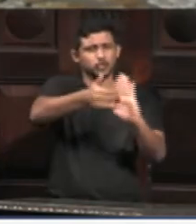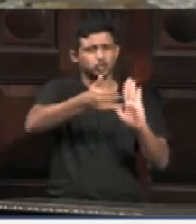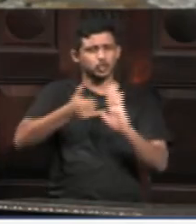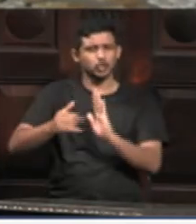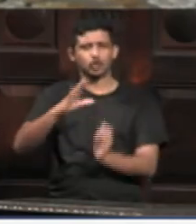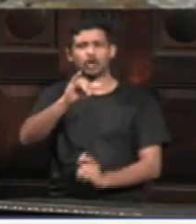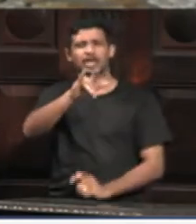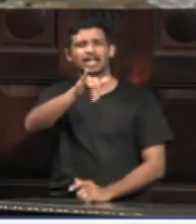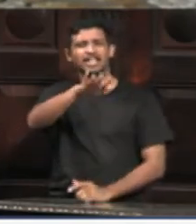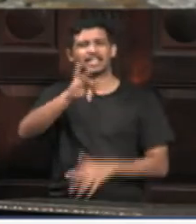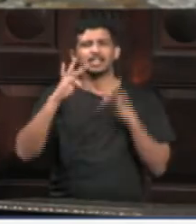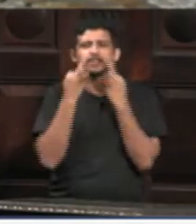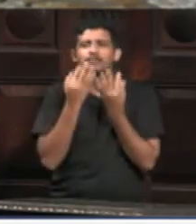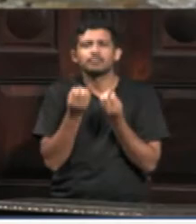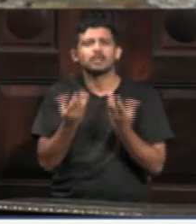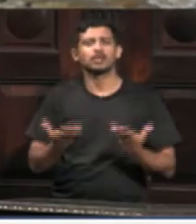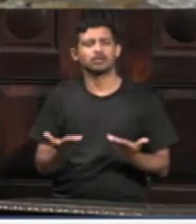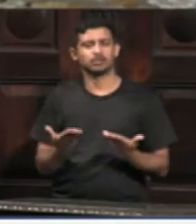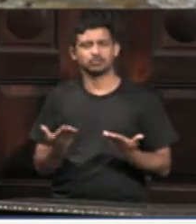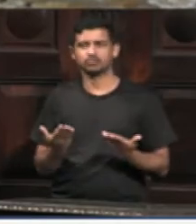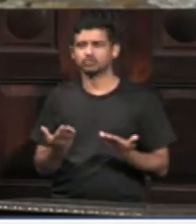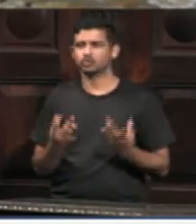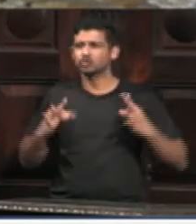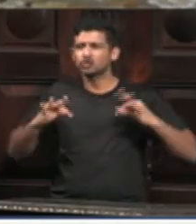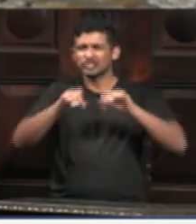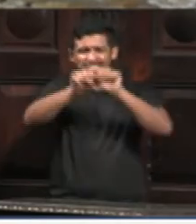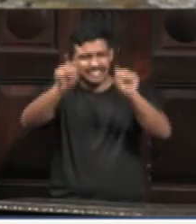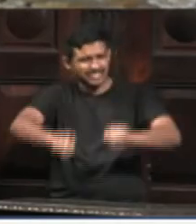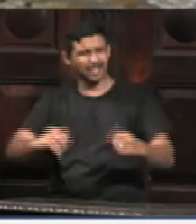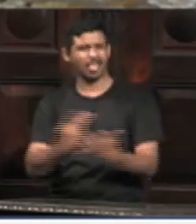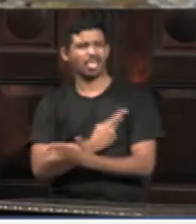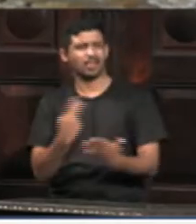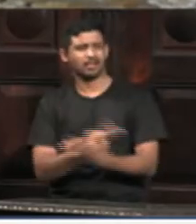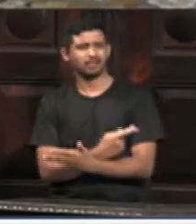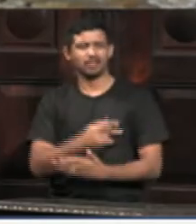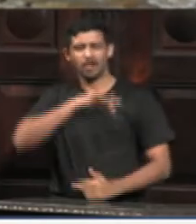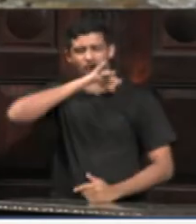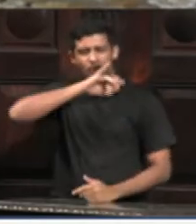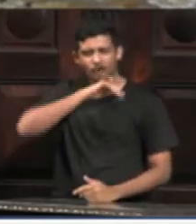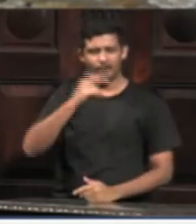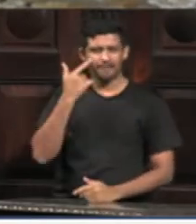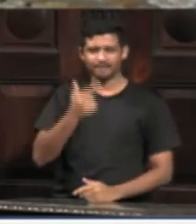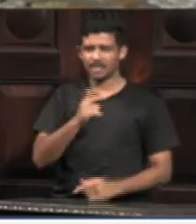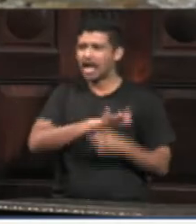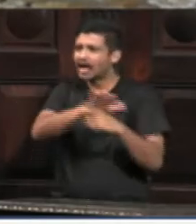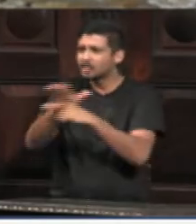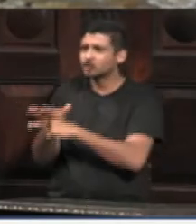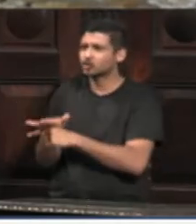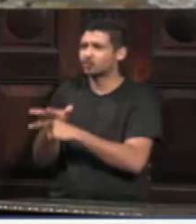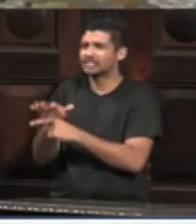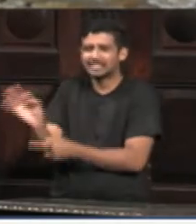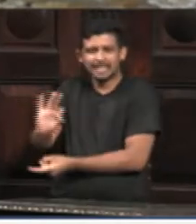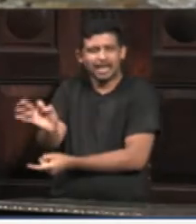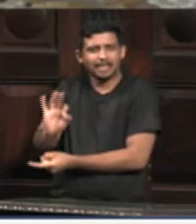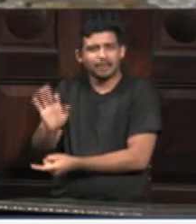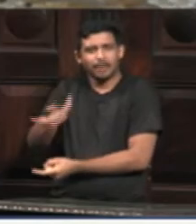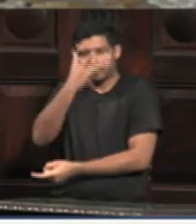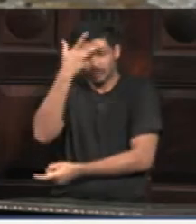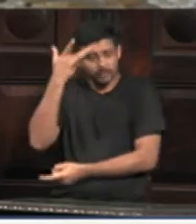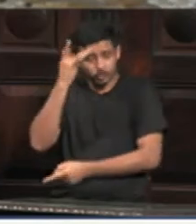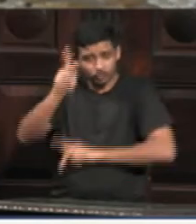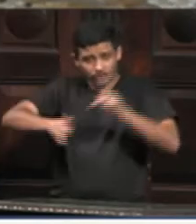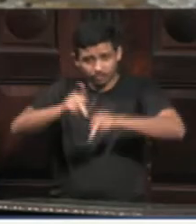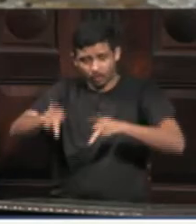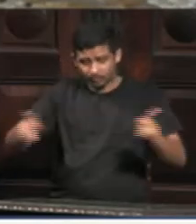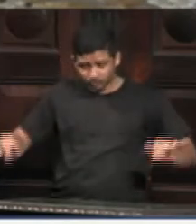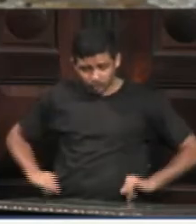da família. O Pedro II não funciona. Nós não temos nenhum tipo de atendimento na Zona Oeste. E o povo está morrendo. Eu não quero viver